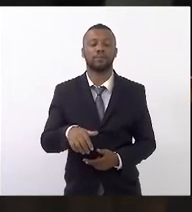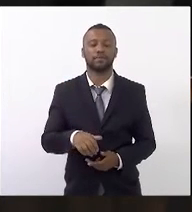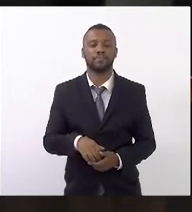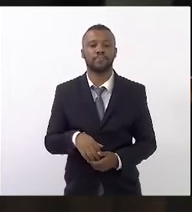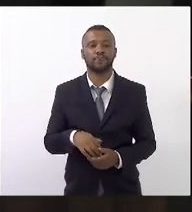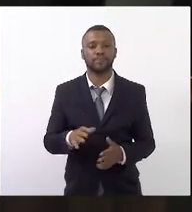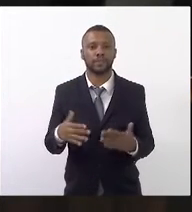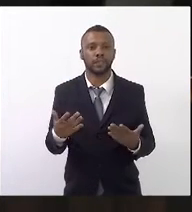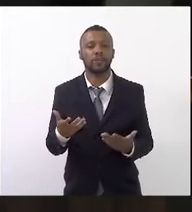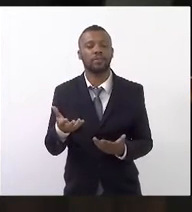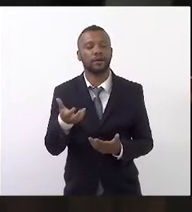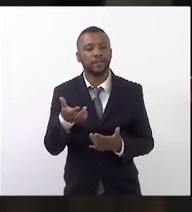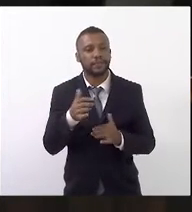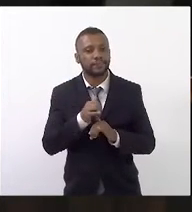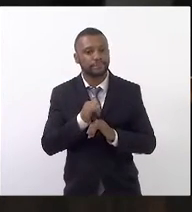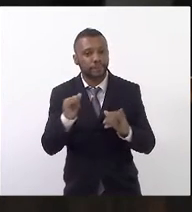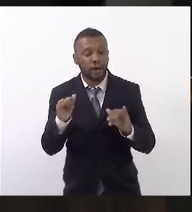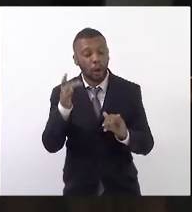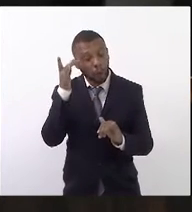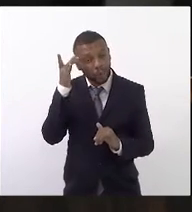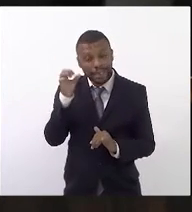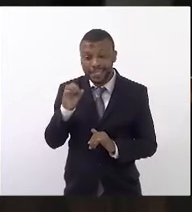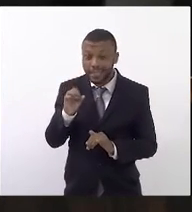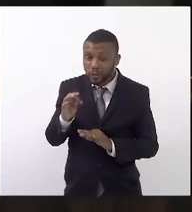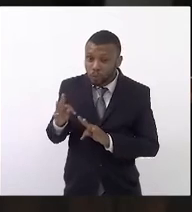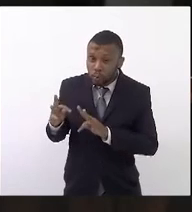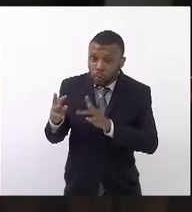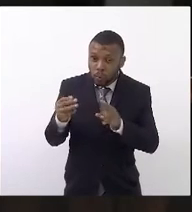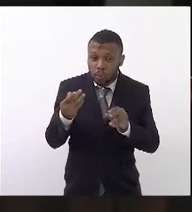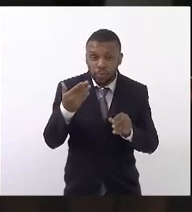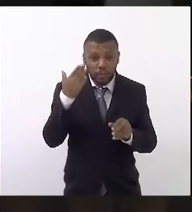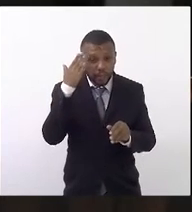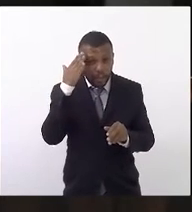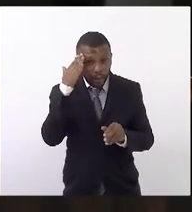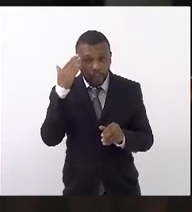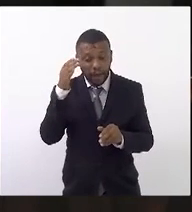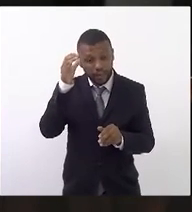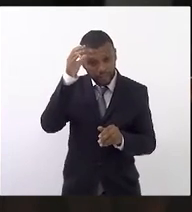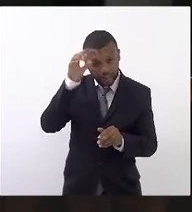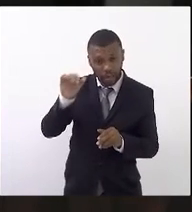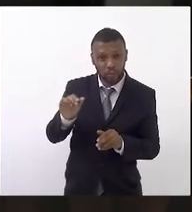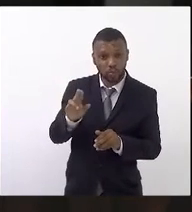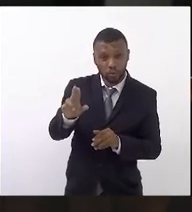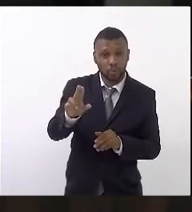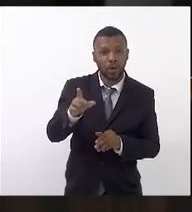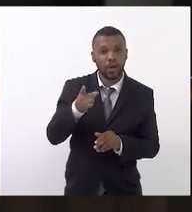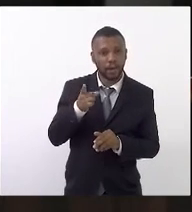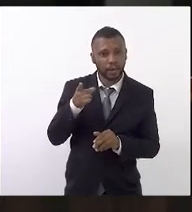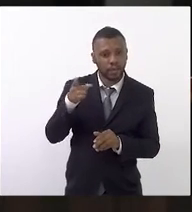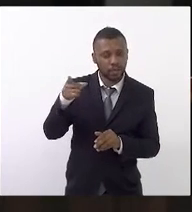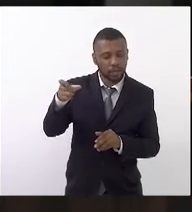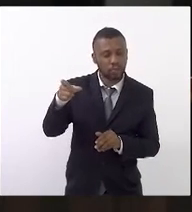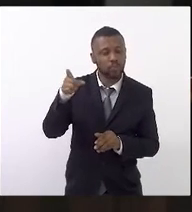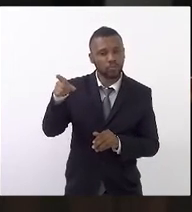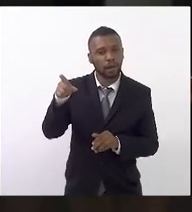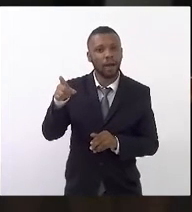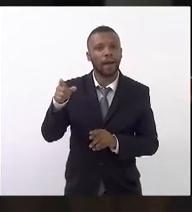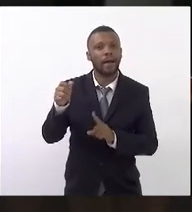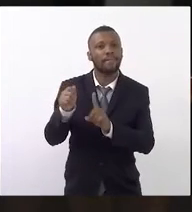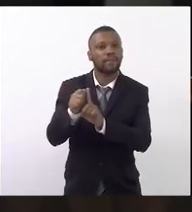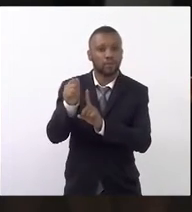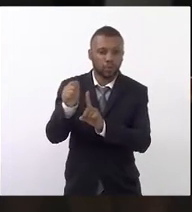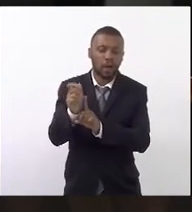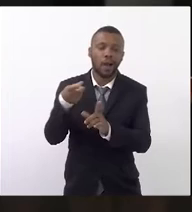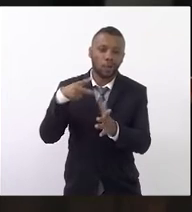aqui, não sei se todos já sabem, mas a tia Ju, hoje indo para Friburgo, teve um incidente no